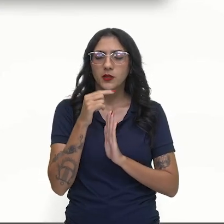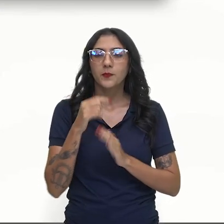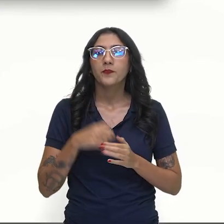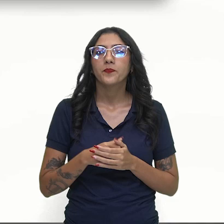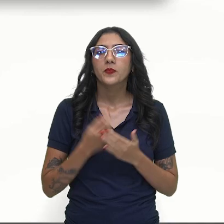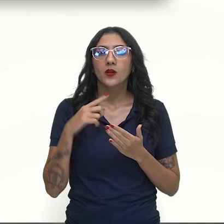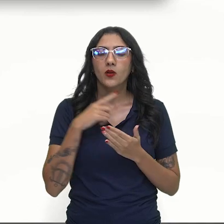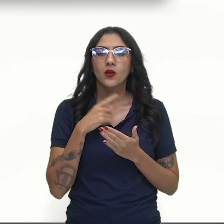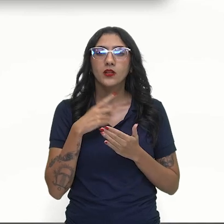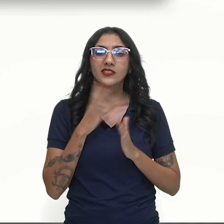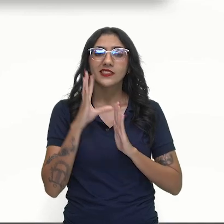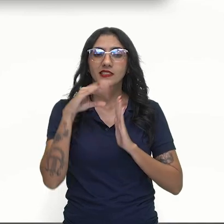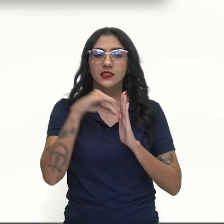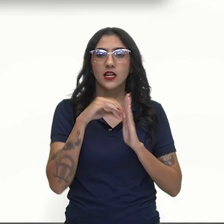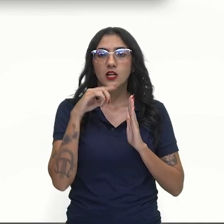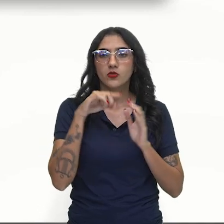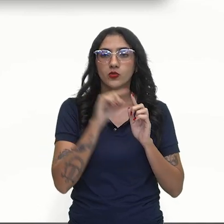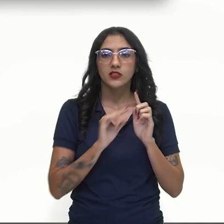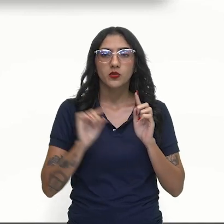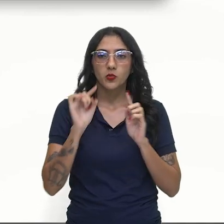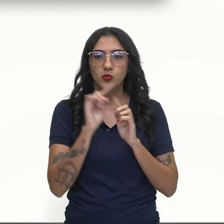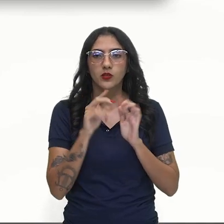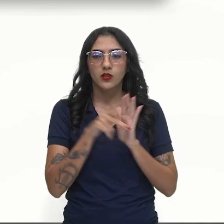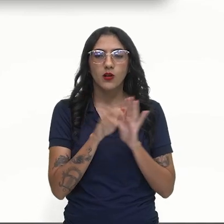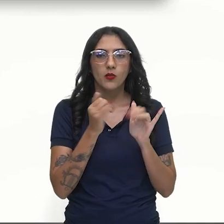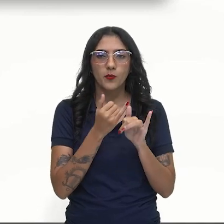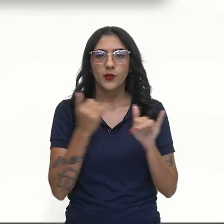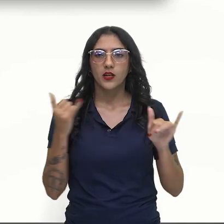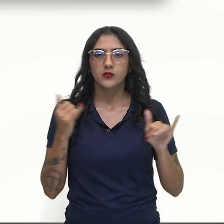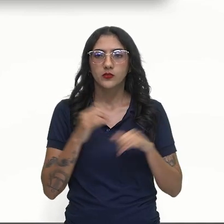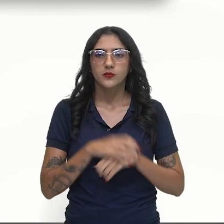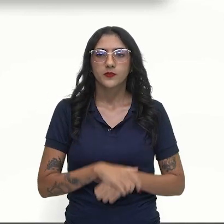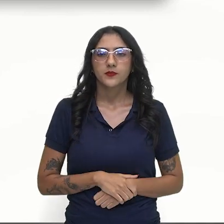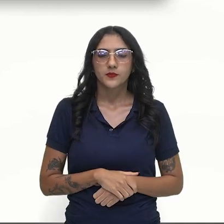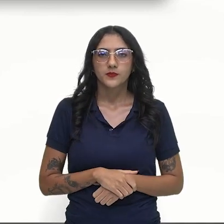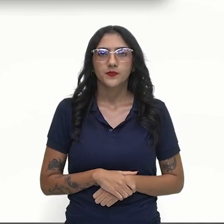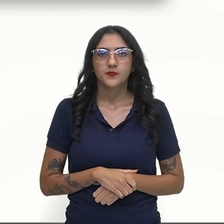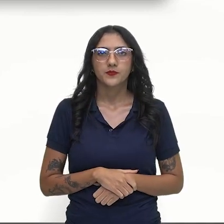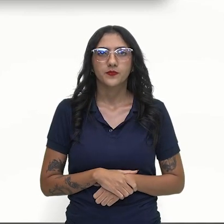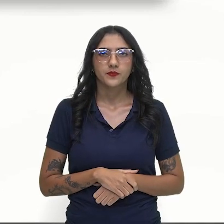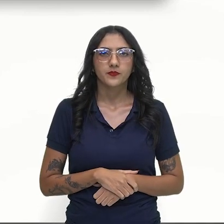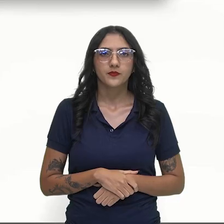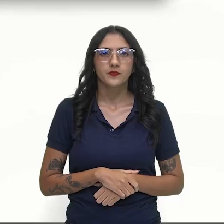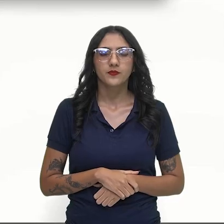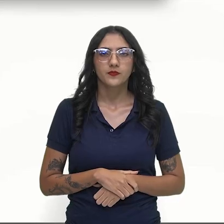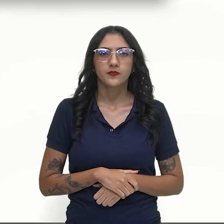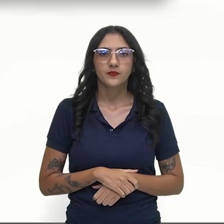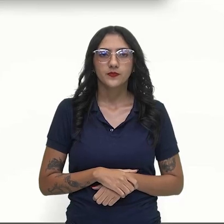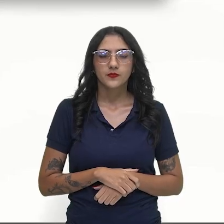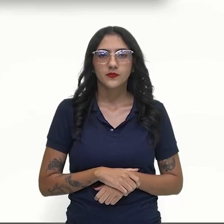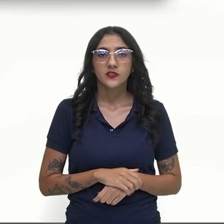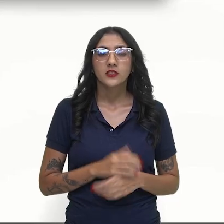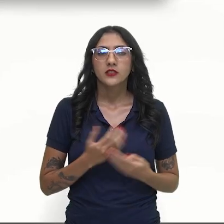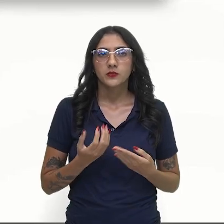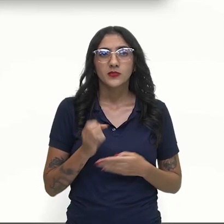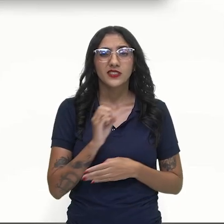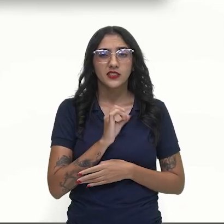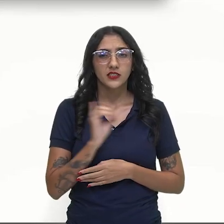os componentes dos circuitos elétricos. Logo, quando se fala